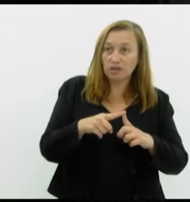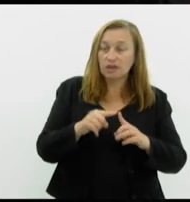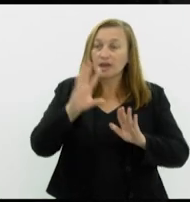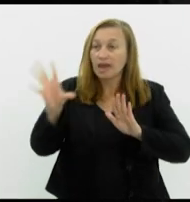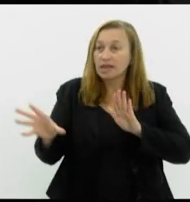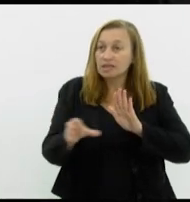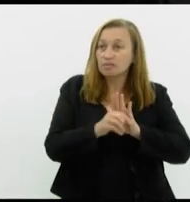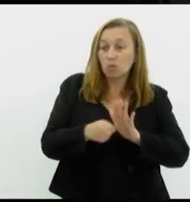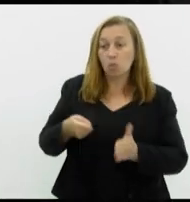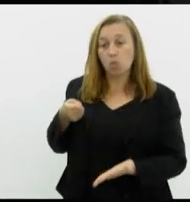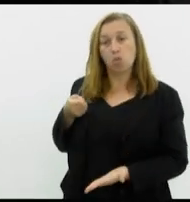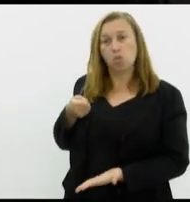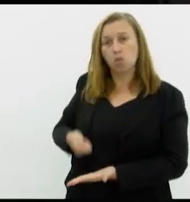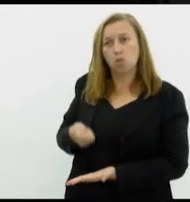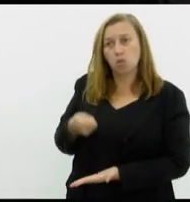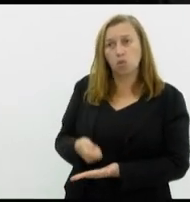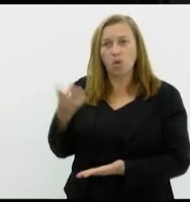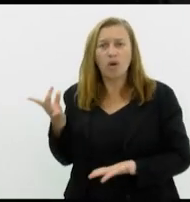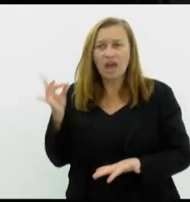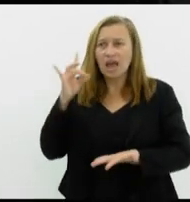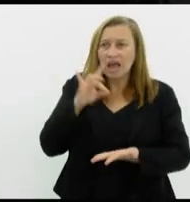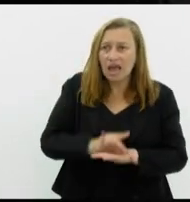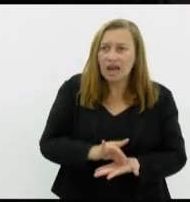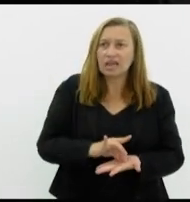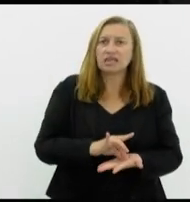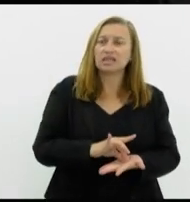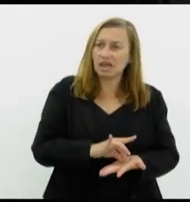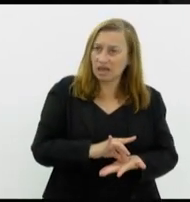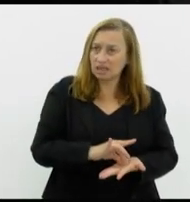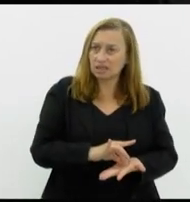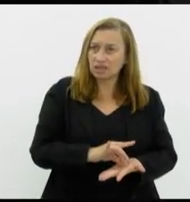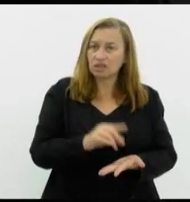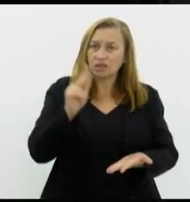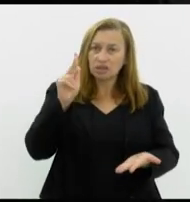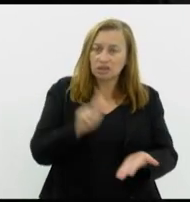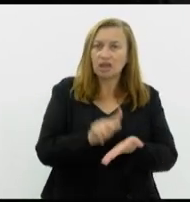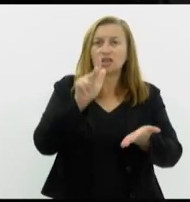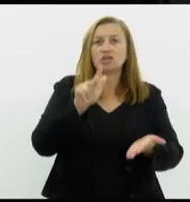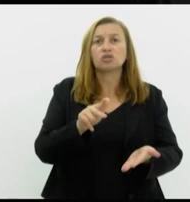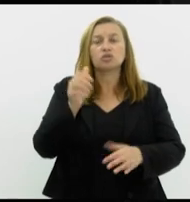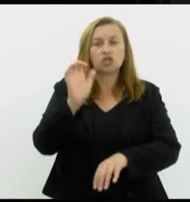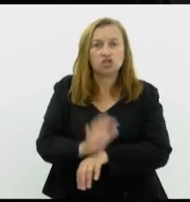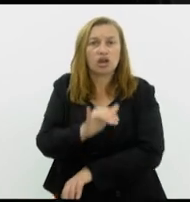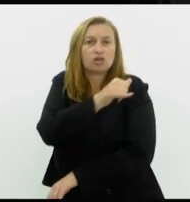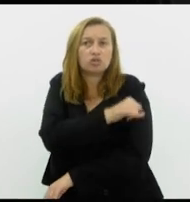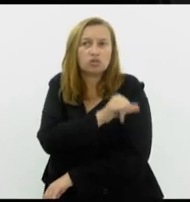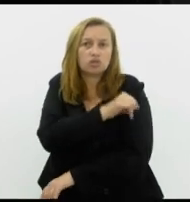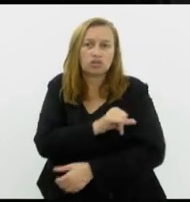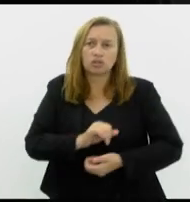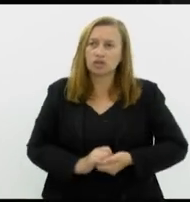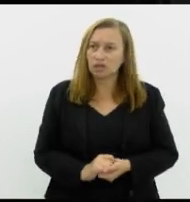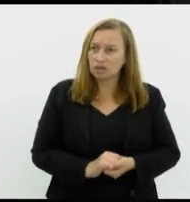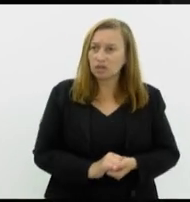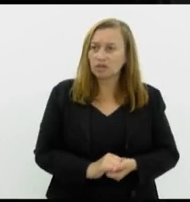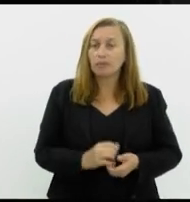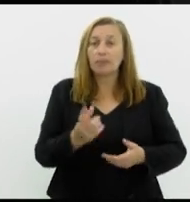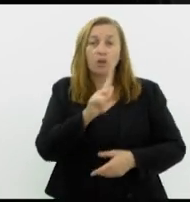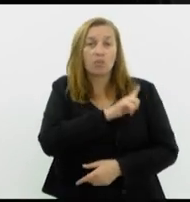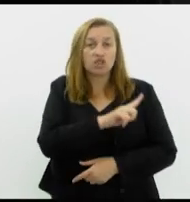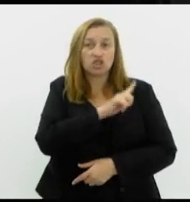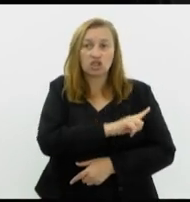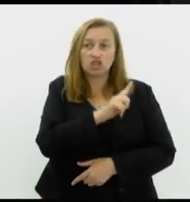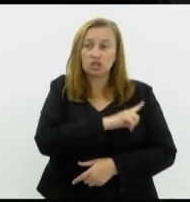impositivas sejam uma realidade consolidada no Estado do Rio de Janeiro, proporcionando uma gestão